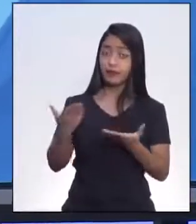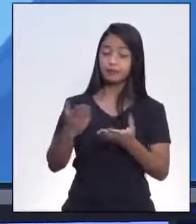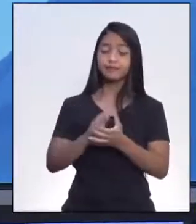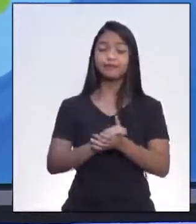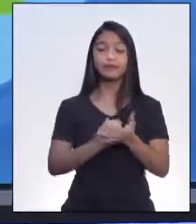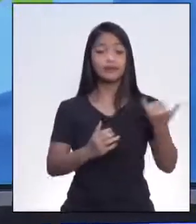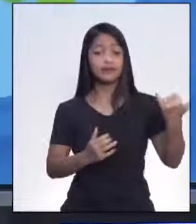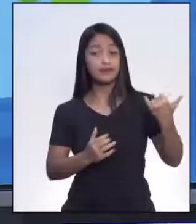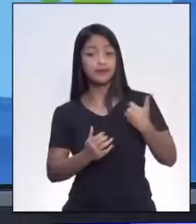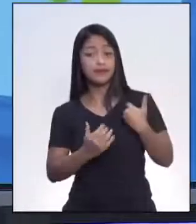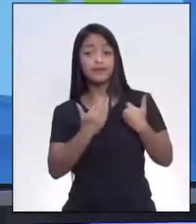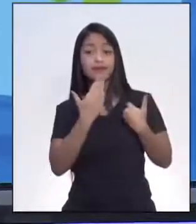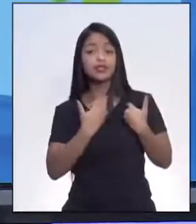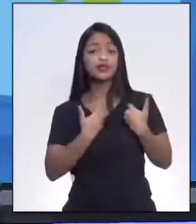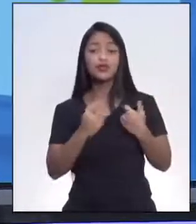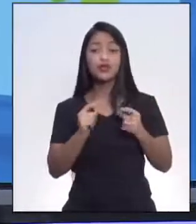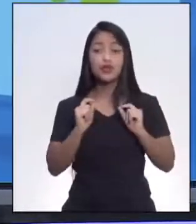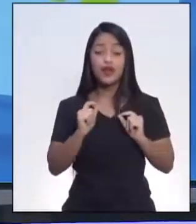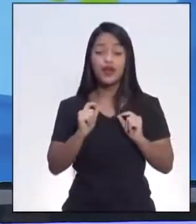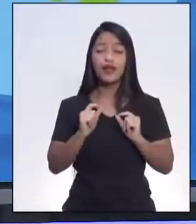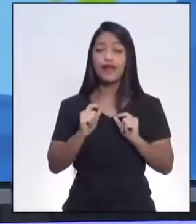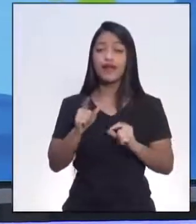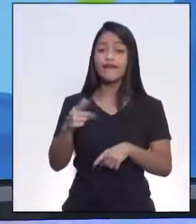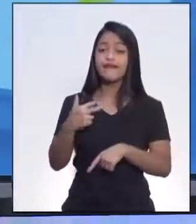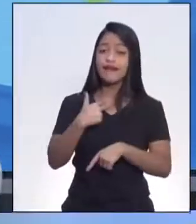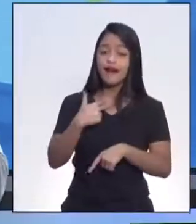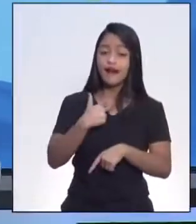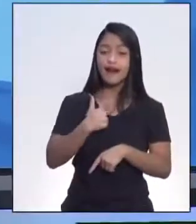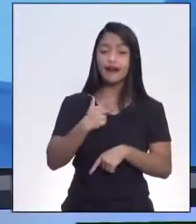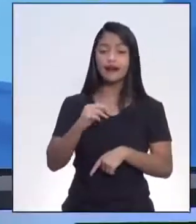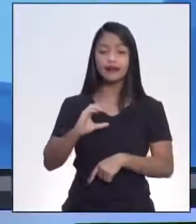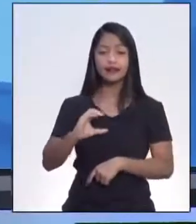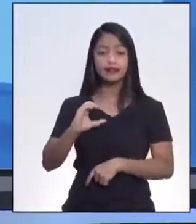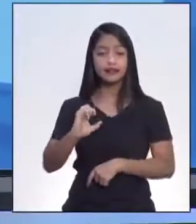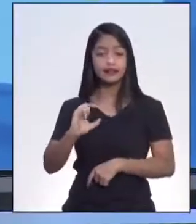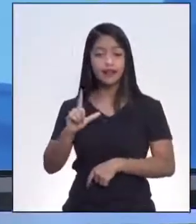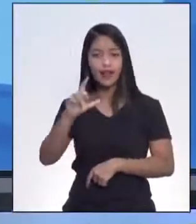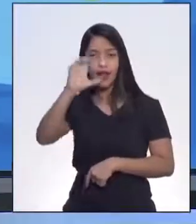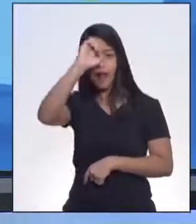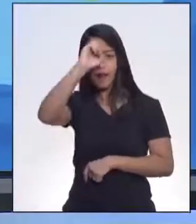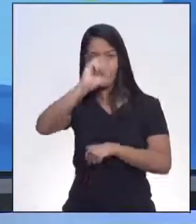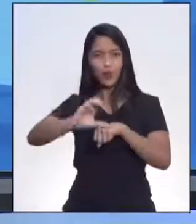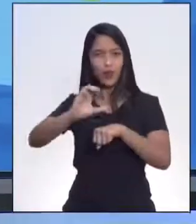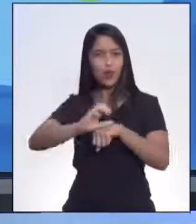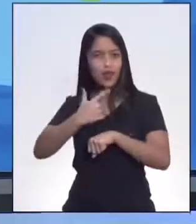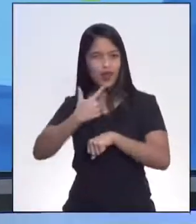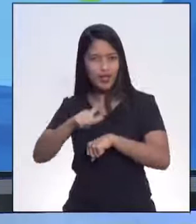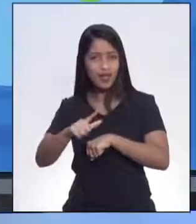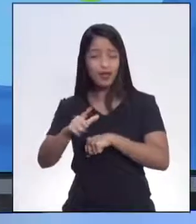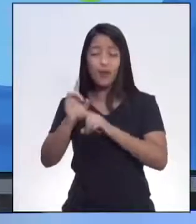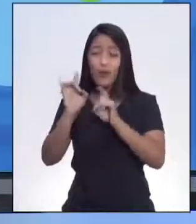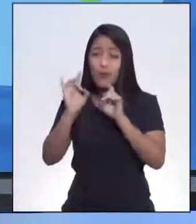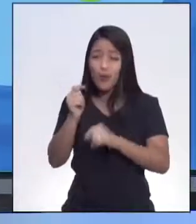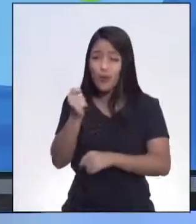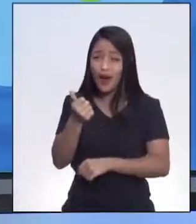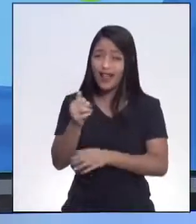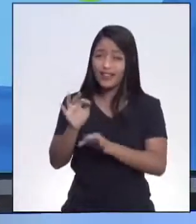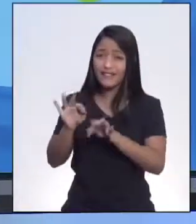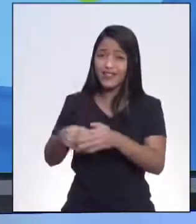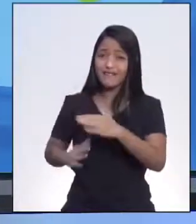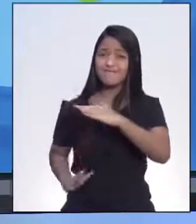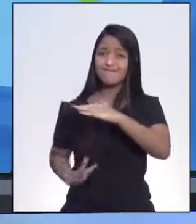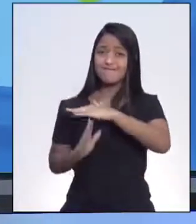para dar um recadinho que as vagas do Centro de Línguas estão chegando ao final. E o professor Carlos comentou a aula